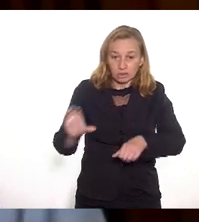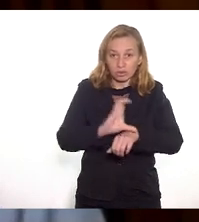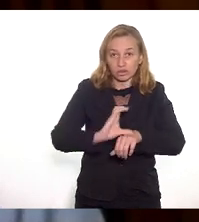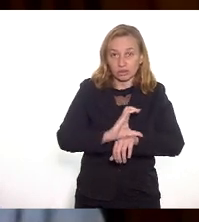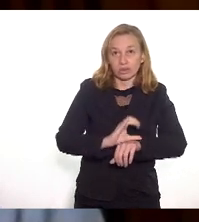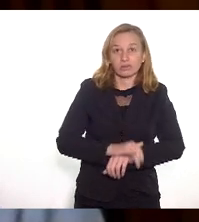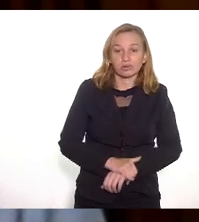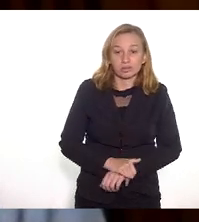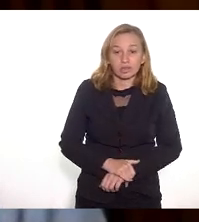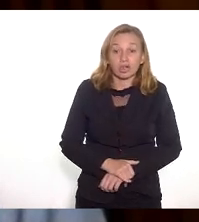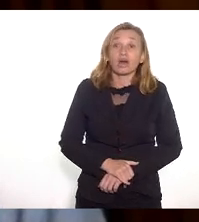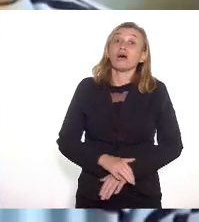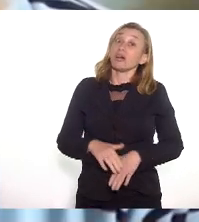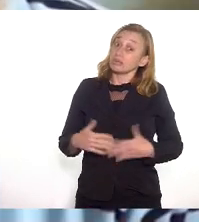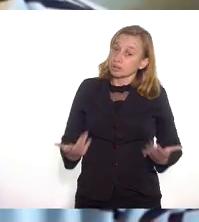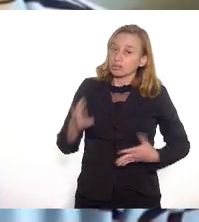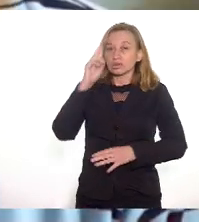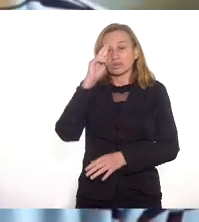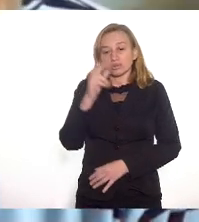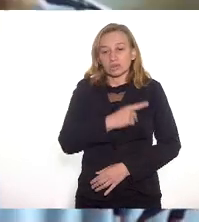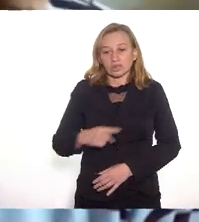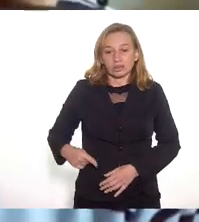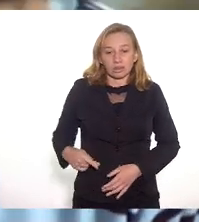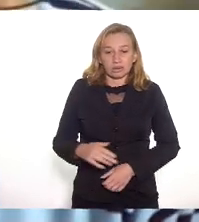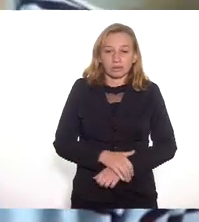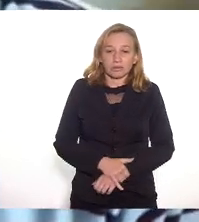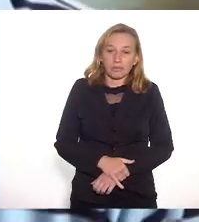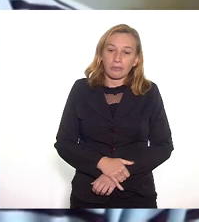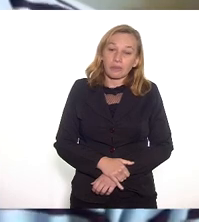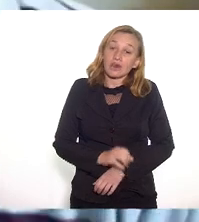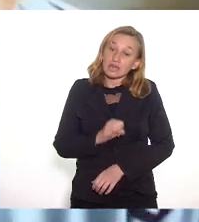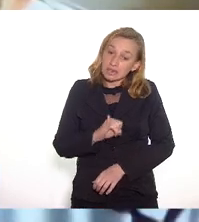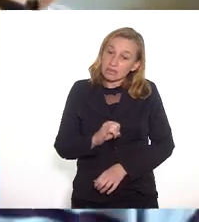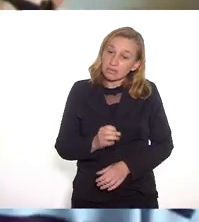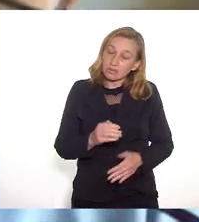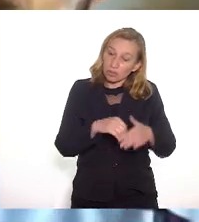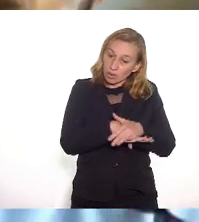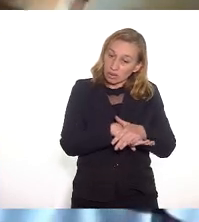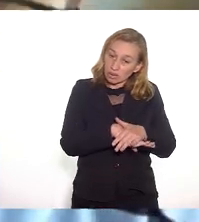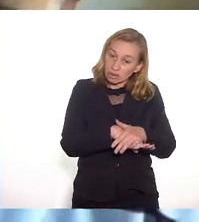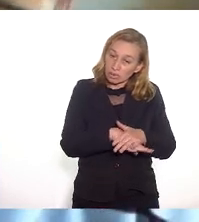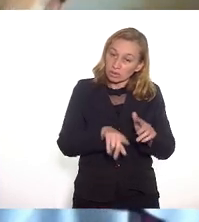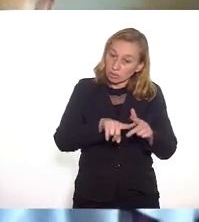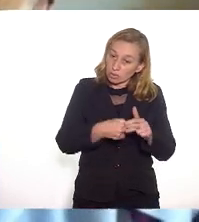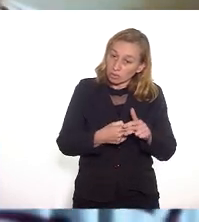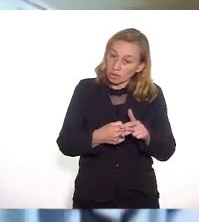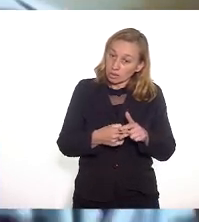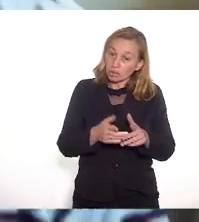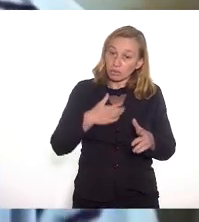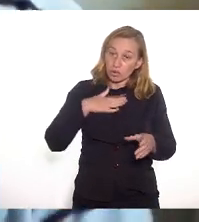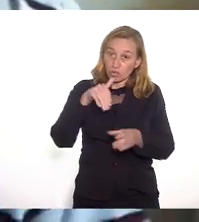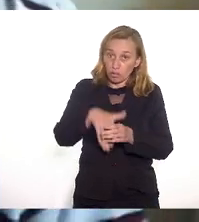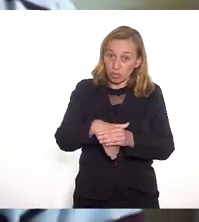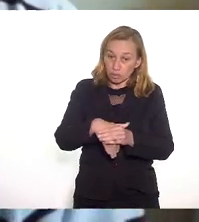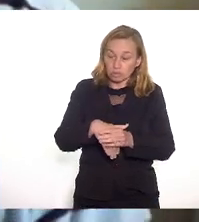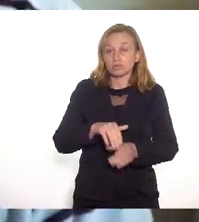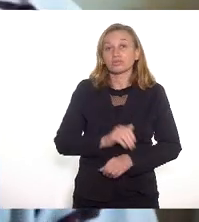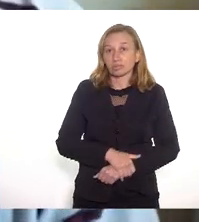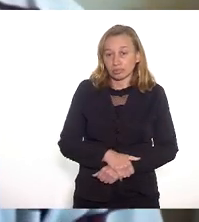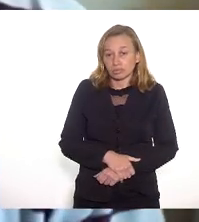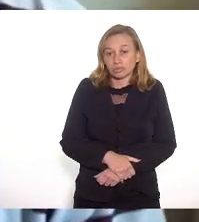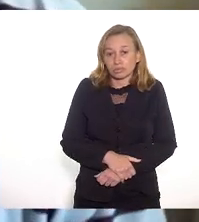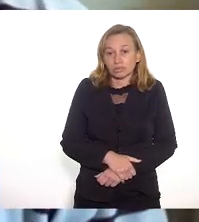inconstitucionalidade. Então, senhor presidente... Se for para arquivo, eu altero o meu voto. Né? Eu tenho que